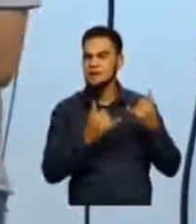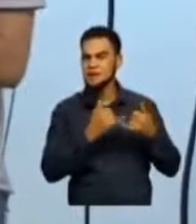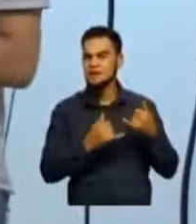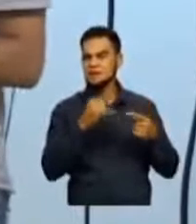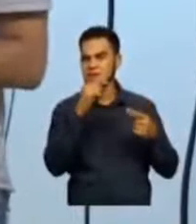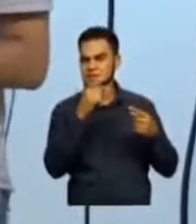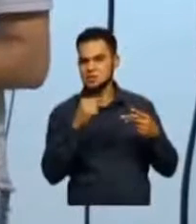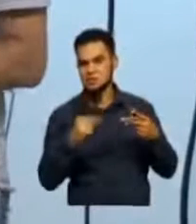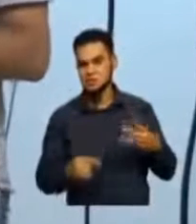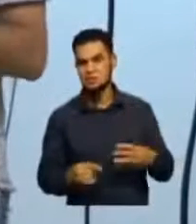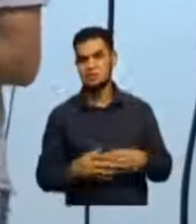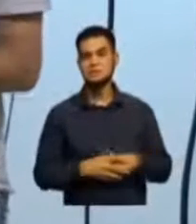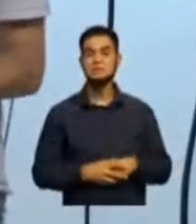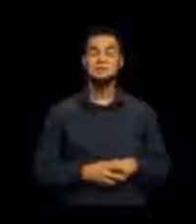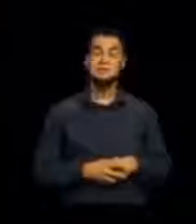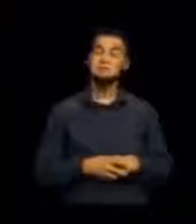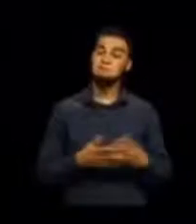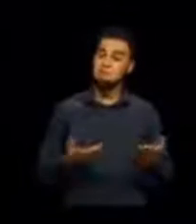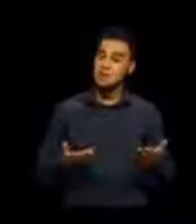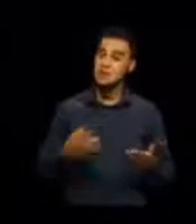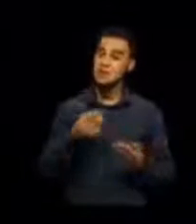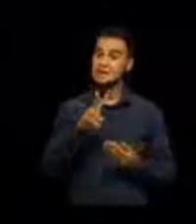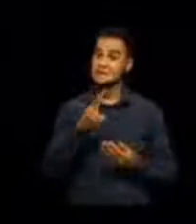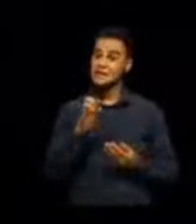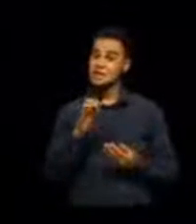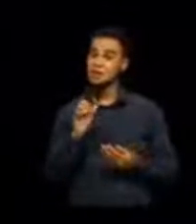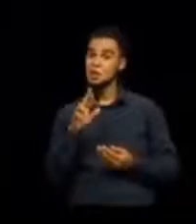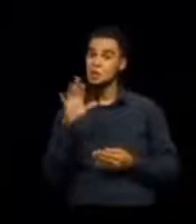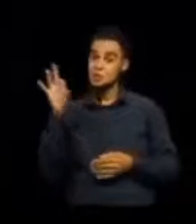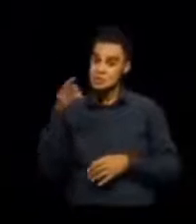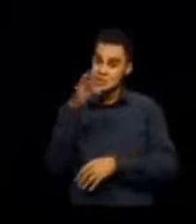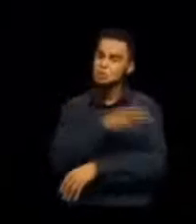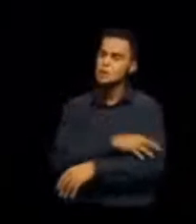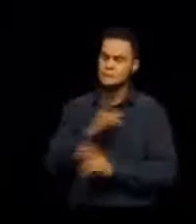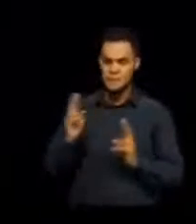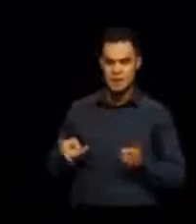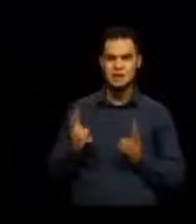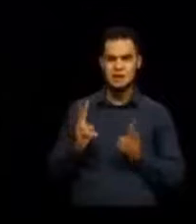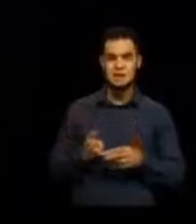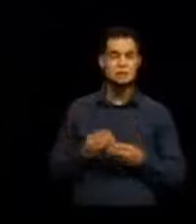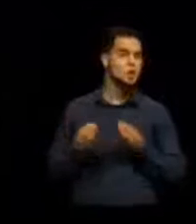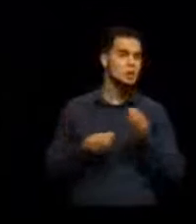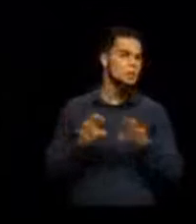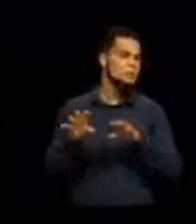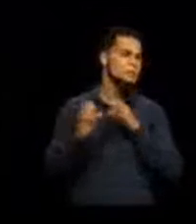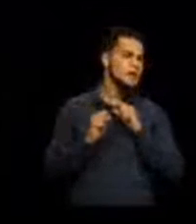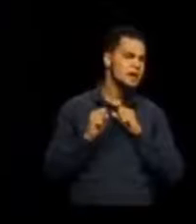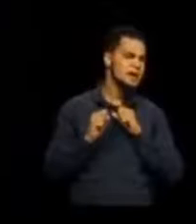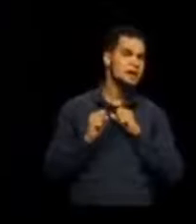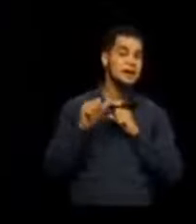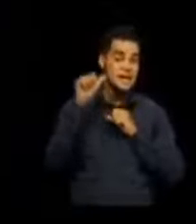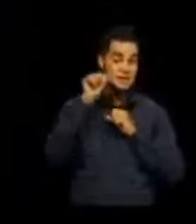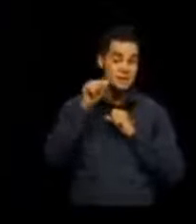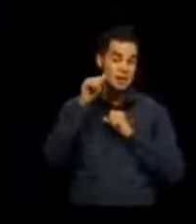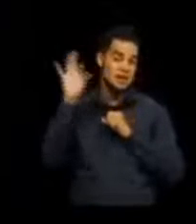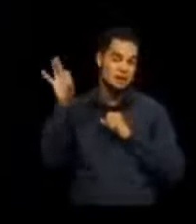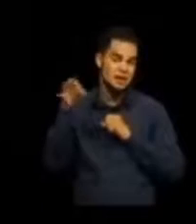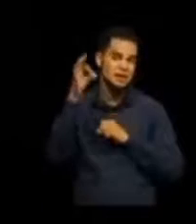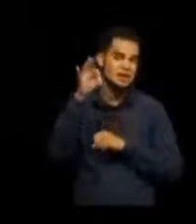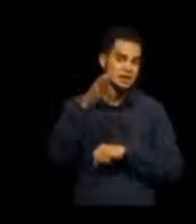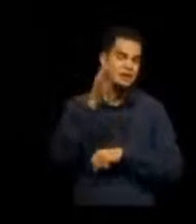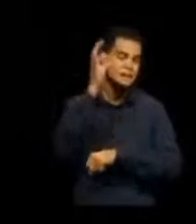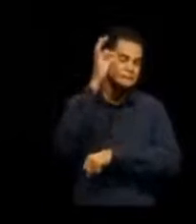agente vetor é o mesmo. A transmissão se dá através da picada das fêmeas do